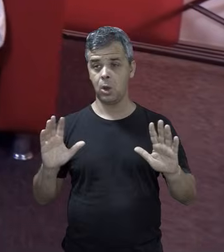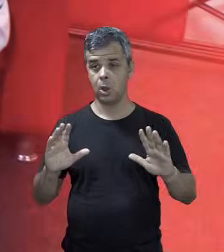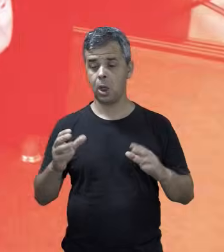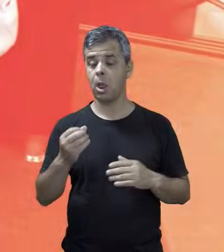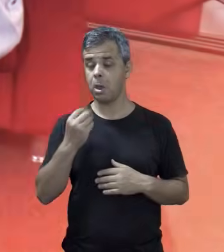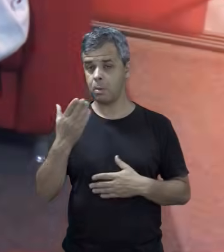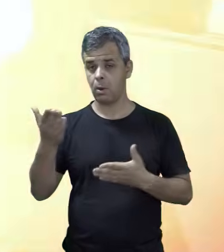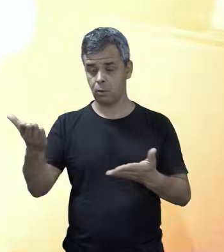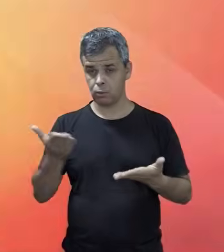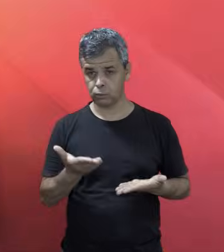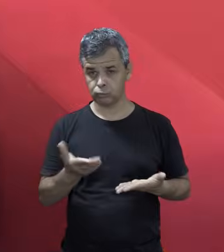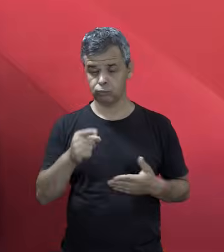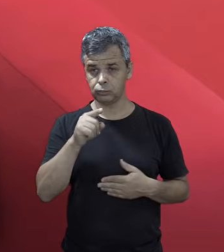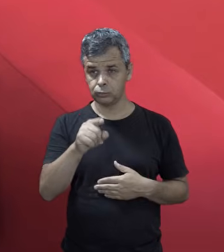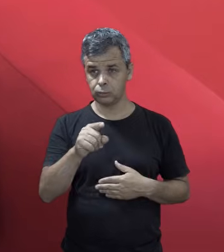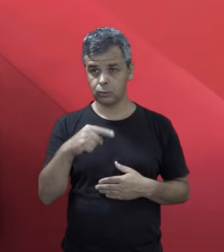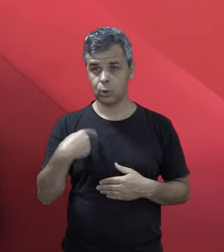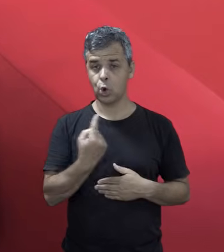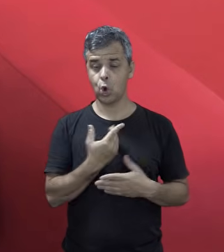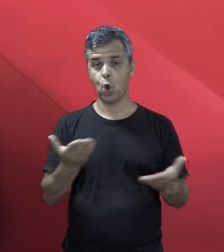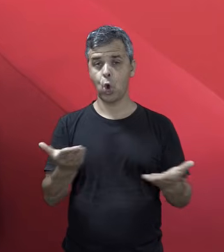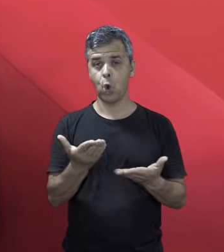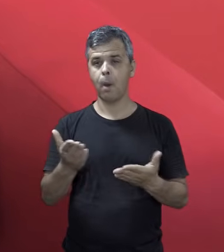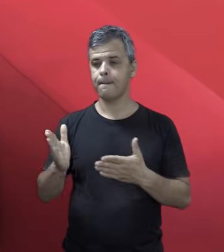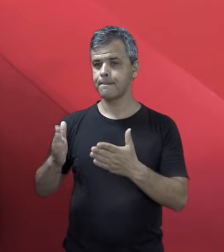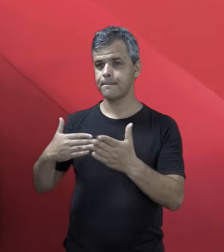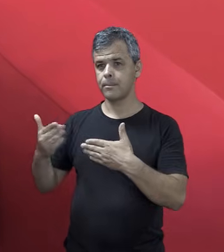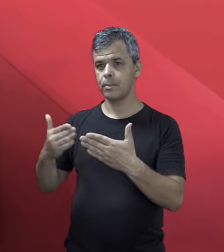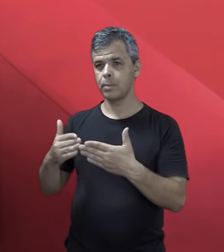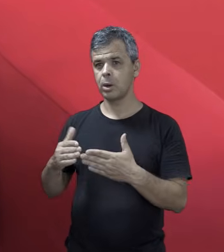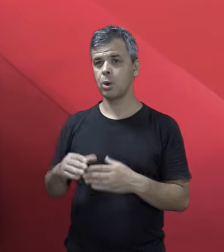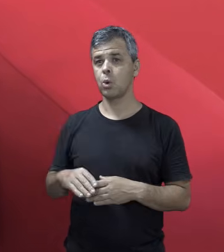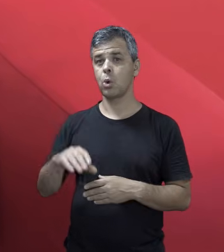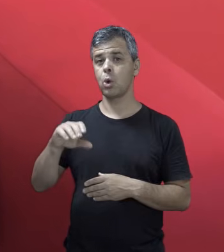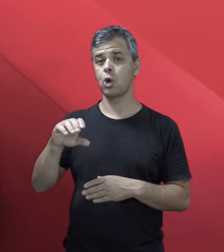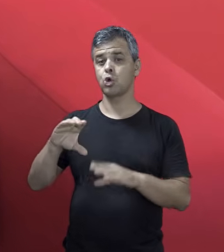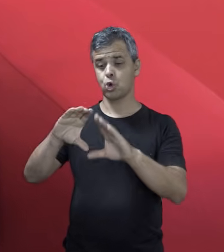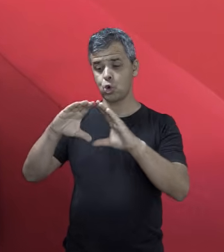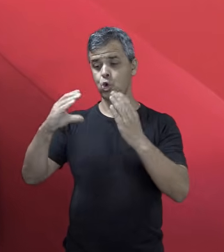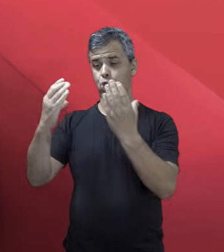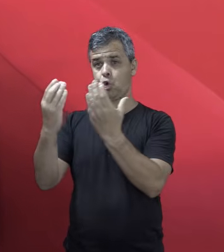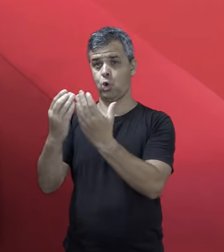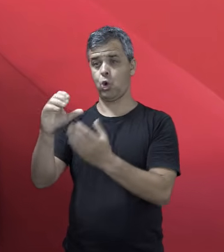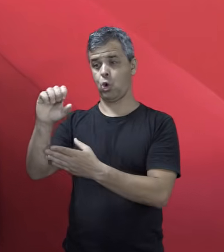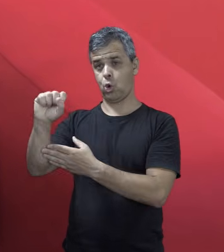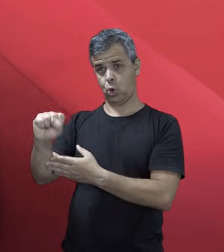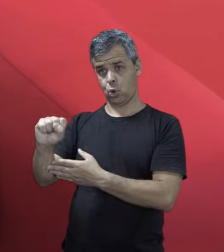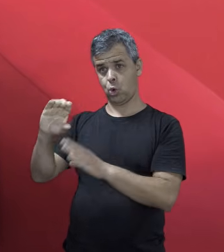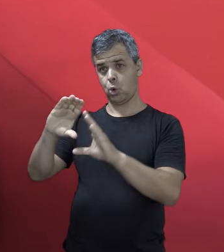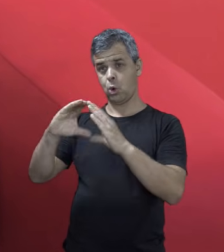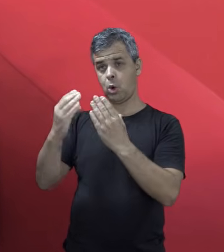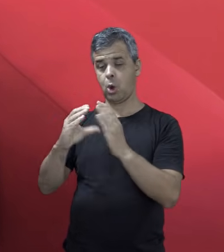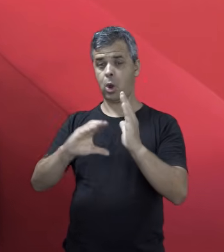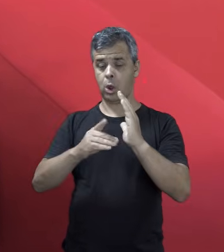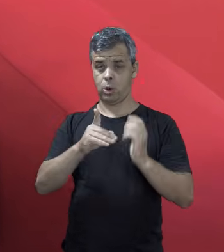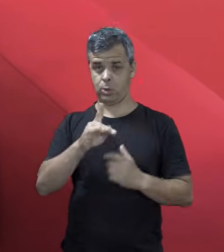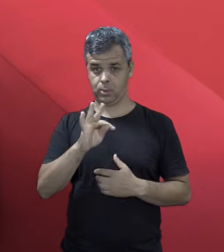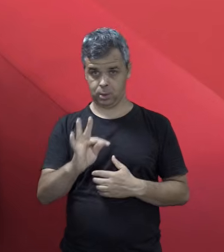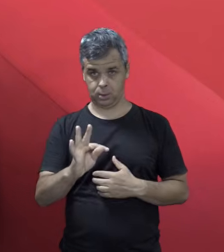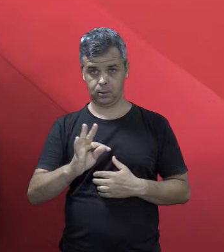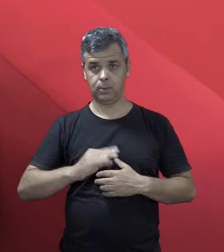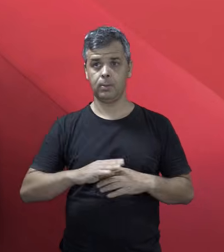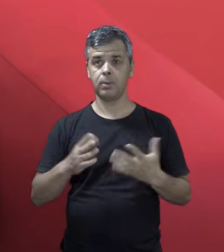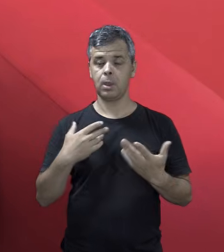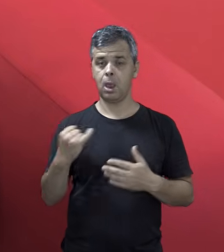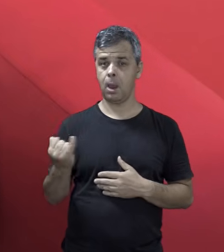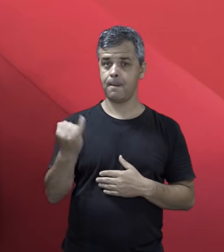que bom ter você aqui com a gente. A gente está hoje conversando sobre o Congresso, o 8º Congresso do Partido dos Trabalhadores e